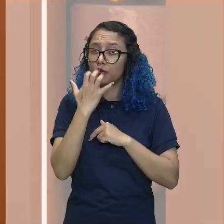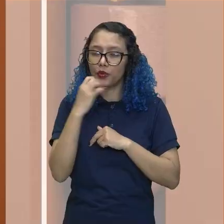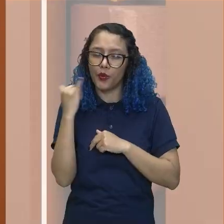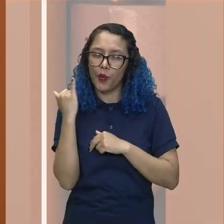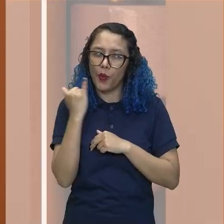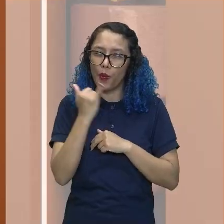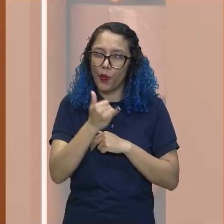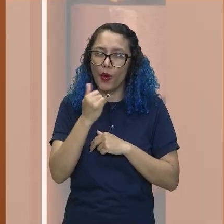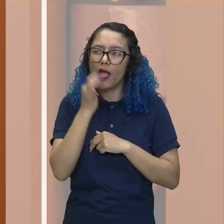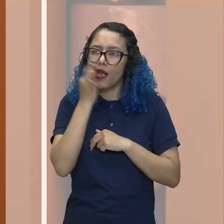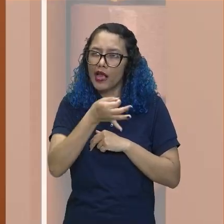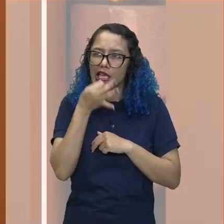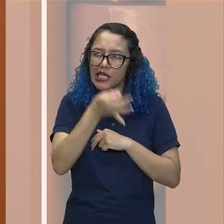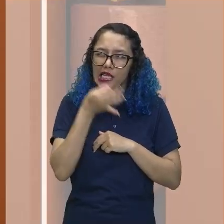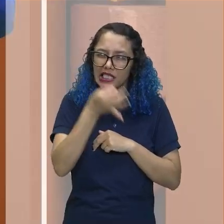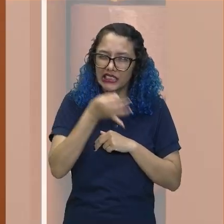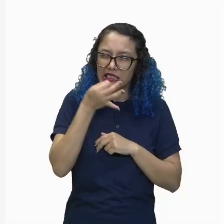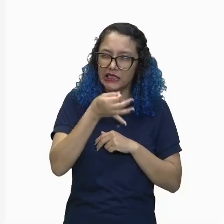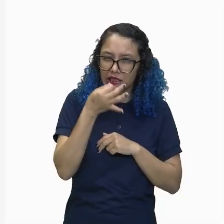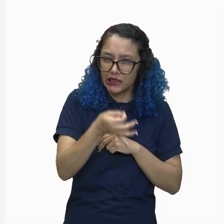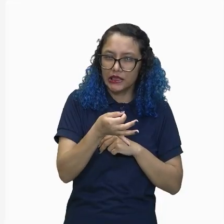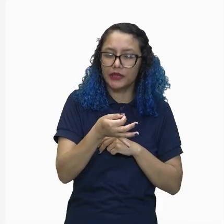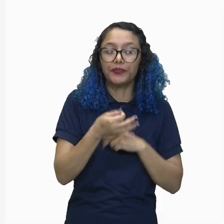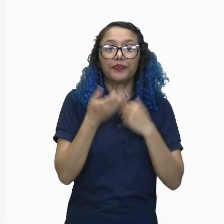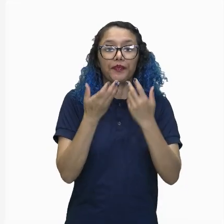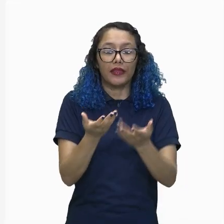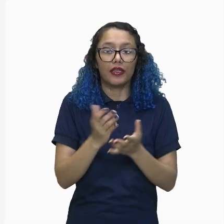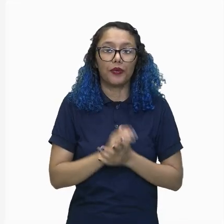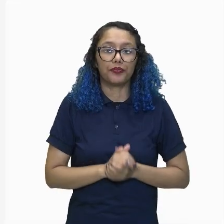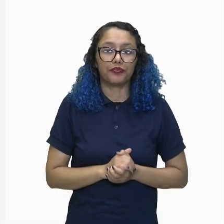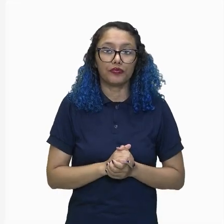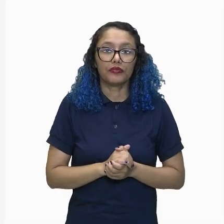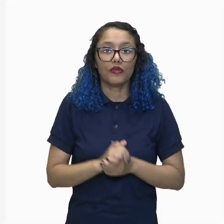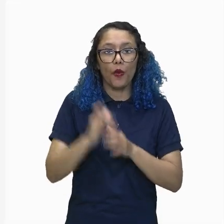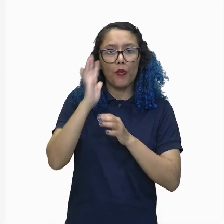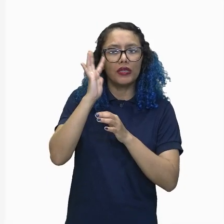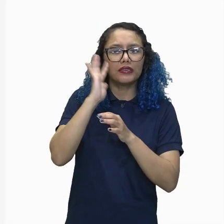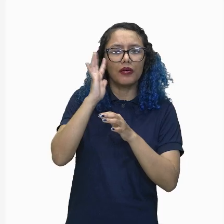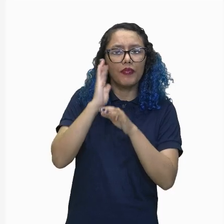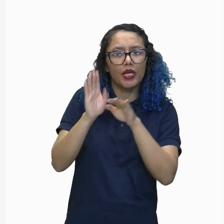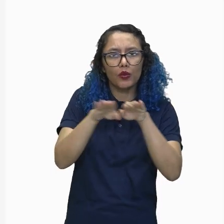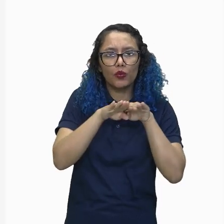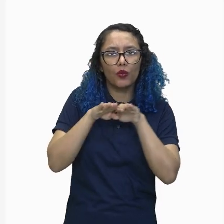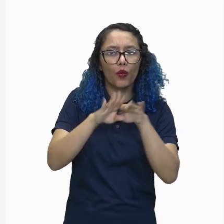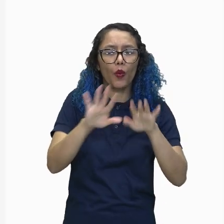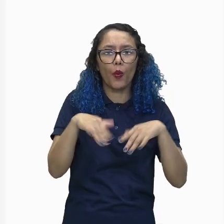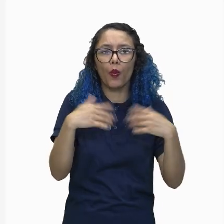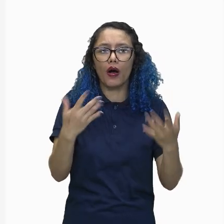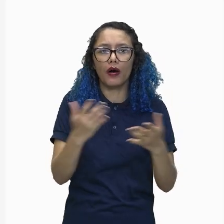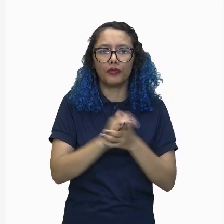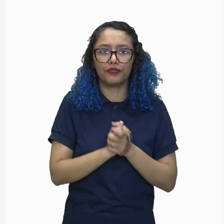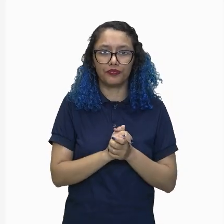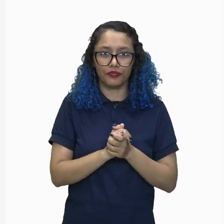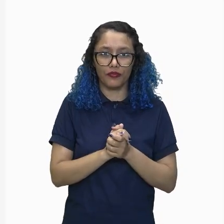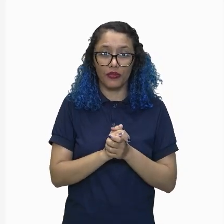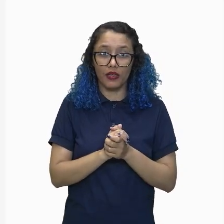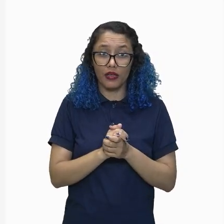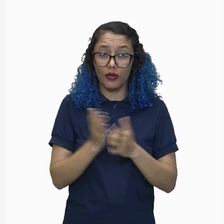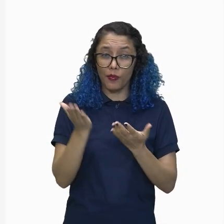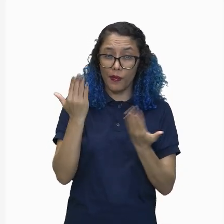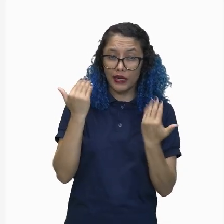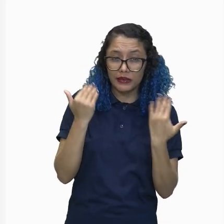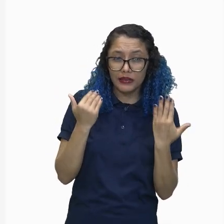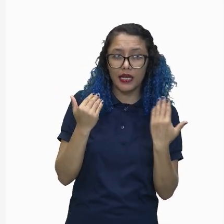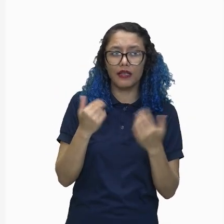também. Ele diz que o pensamento dominante era o quê? Quem tem a verdade? Era